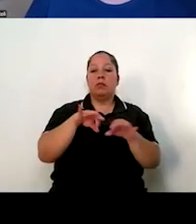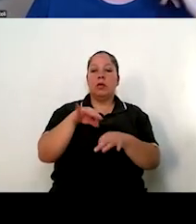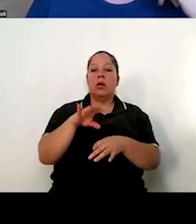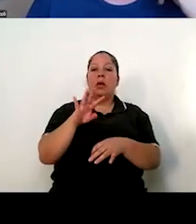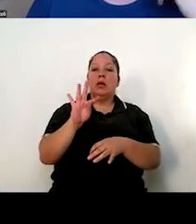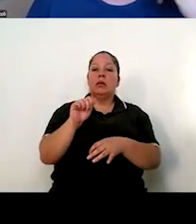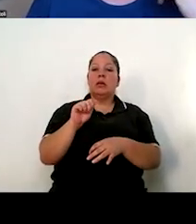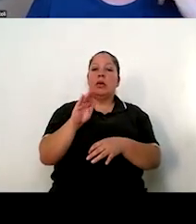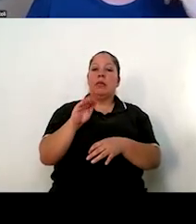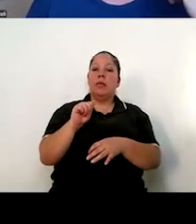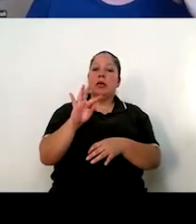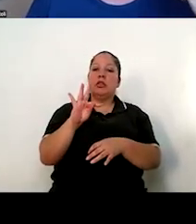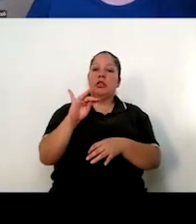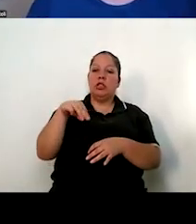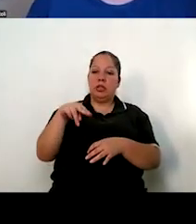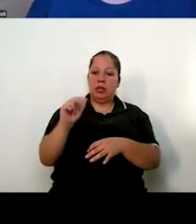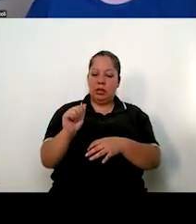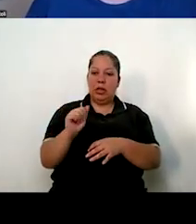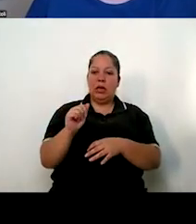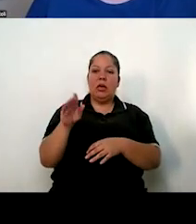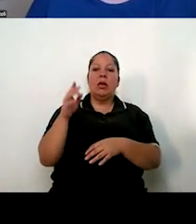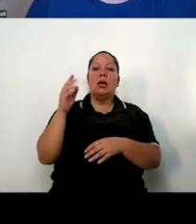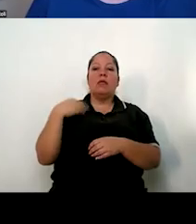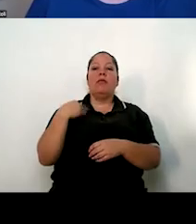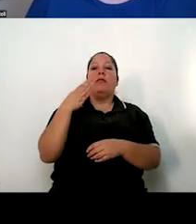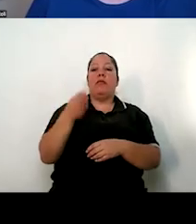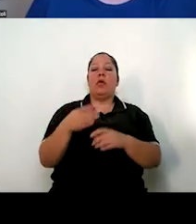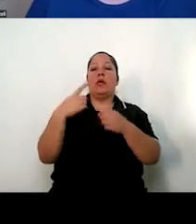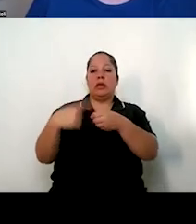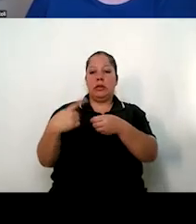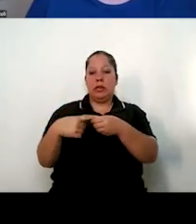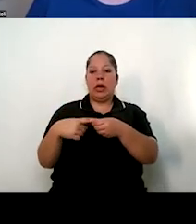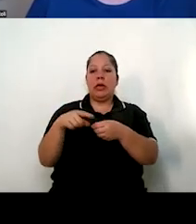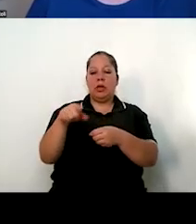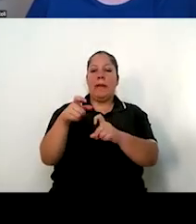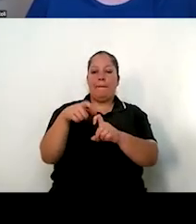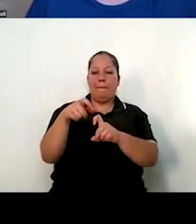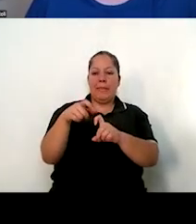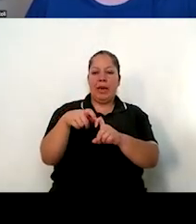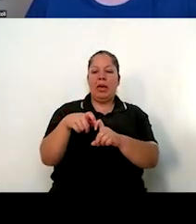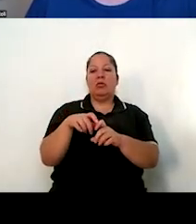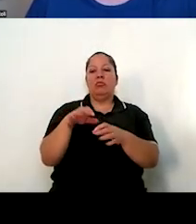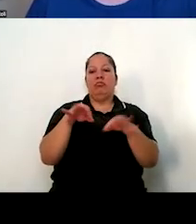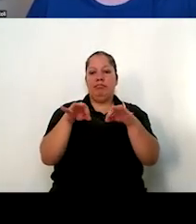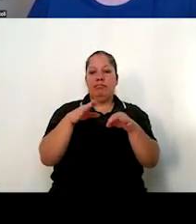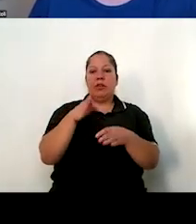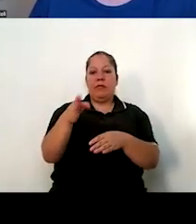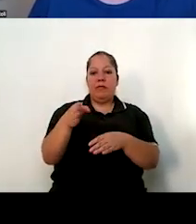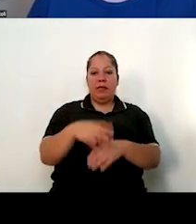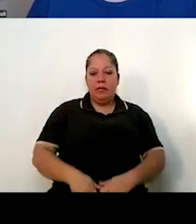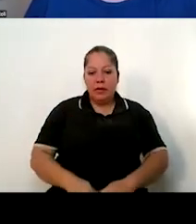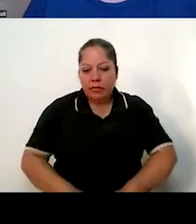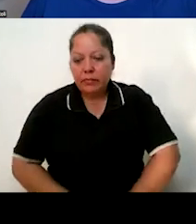né? Todos são, lembrando que os médicos que vão para esse tipo de campanha são médicos voluntários do Brasil